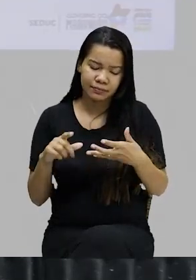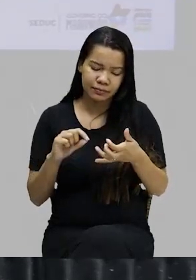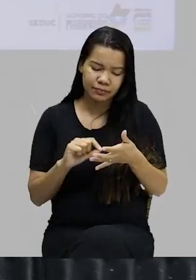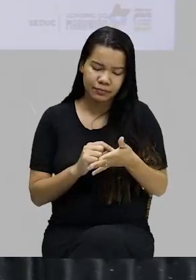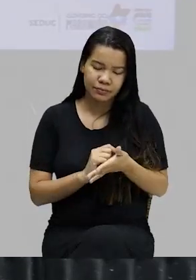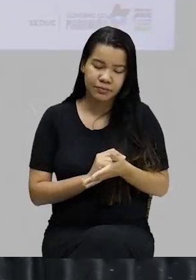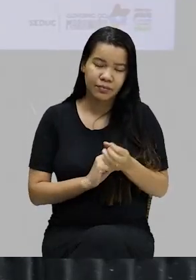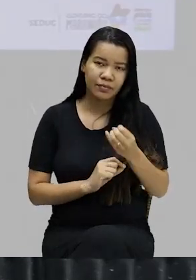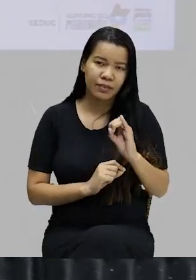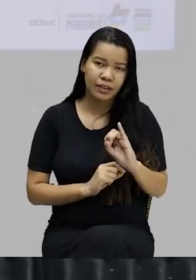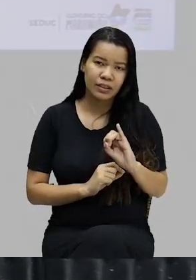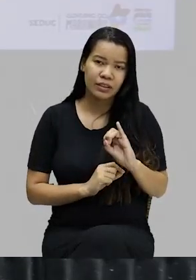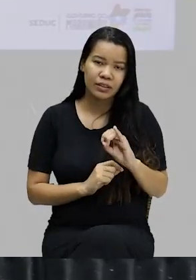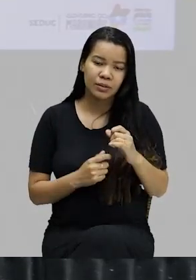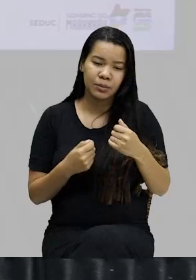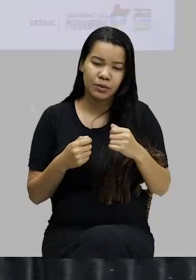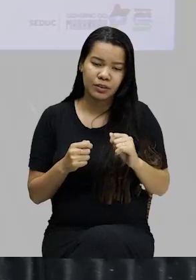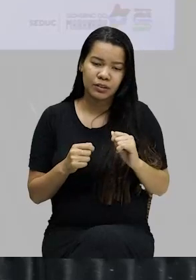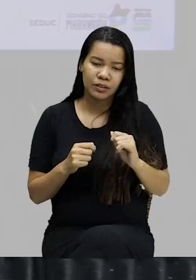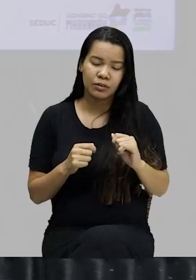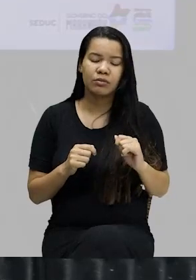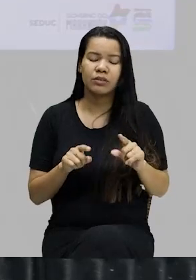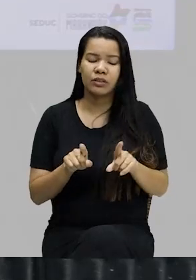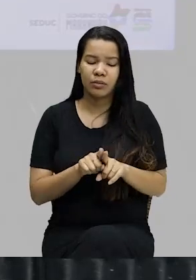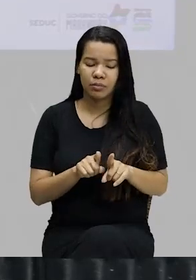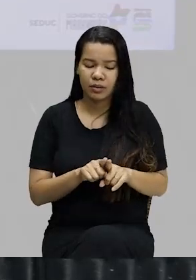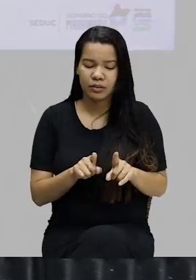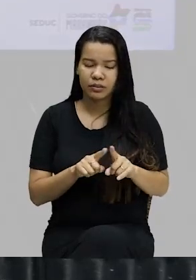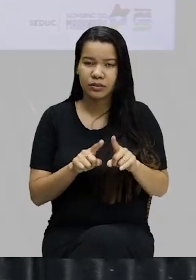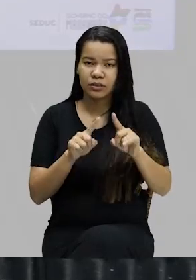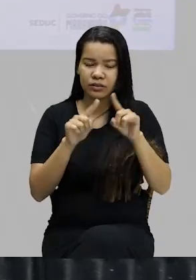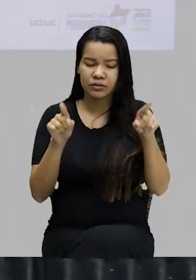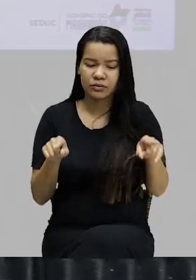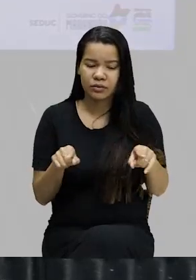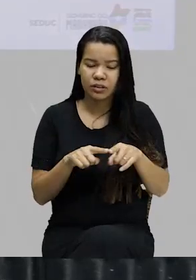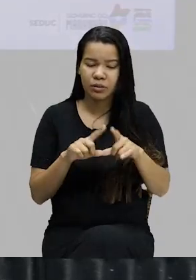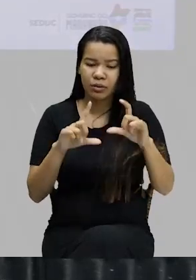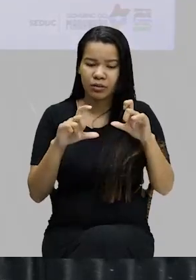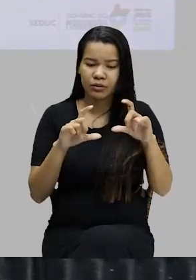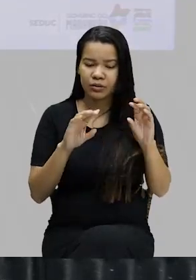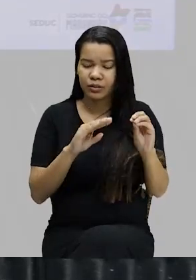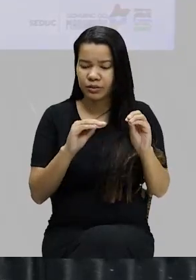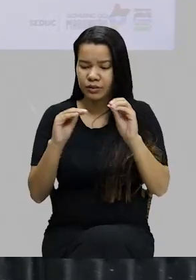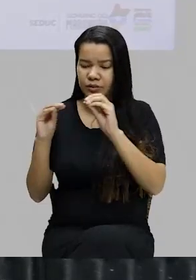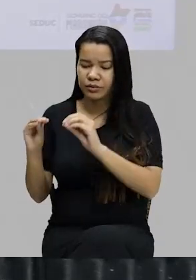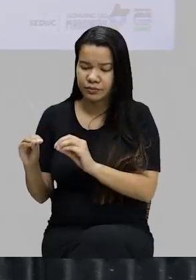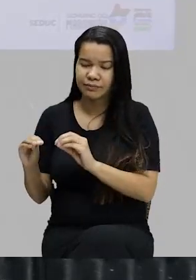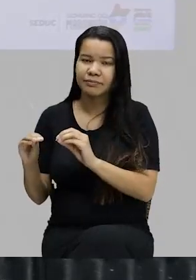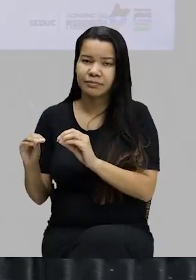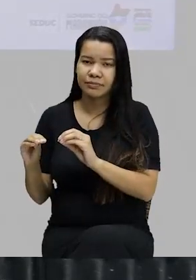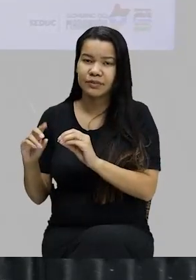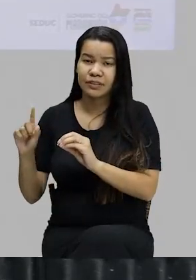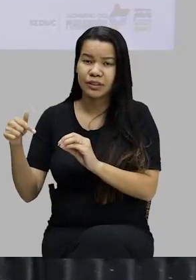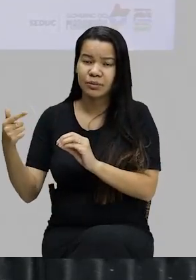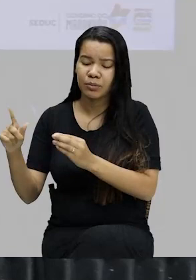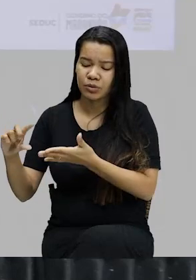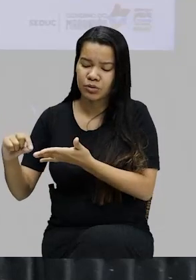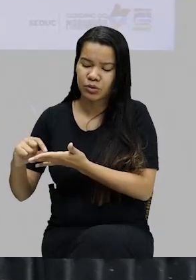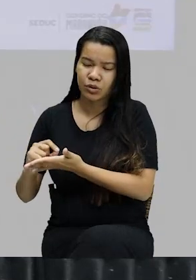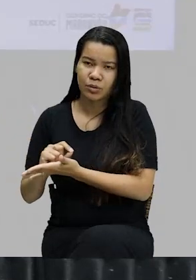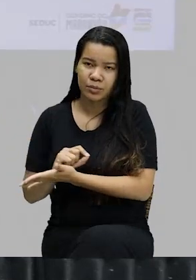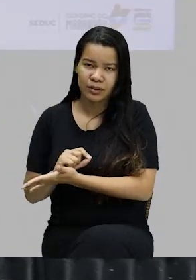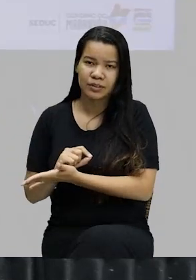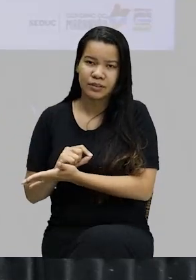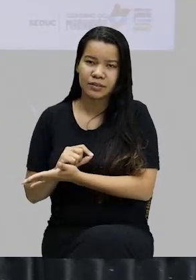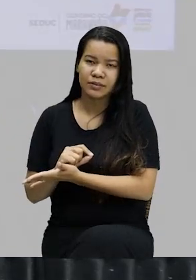anotações e sempre que for possível, faça o print da tela, daquele gráfico, daquela tabela que ele chamar a atenção. Passe essas informações